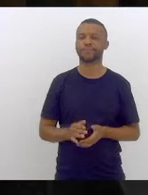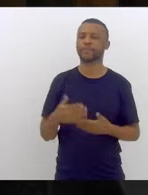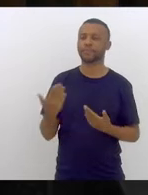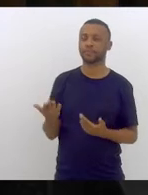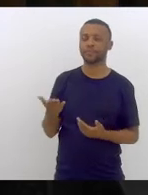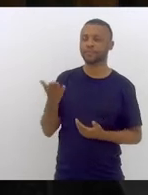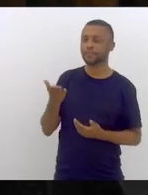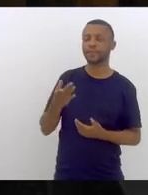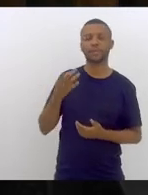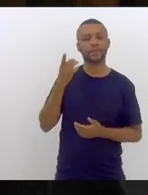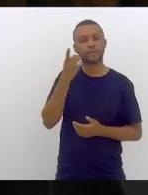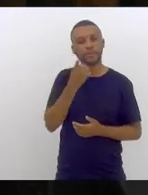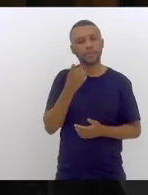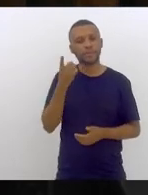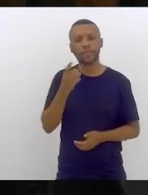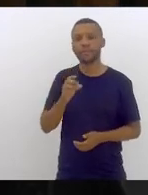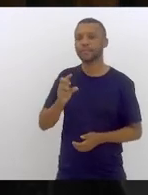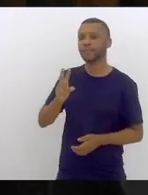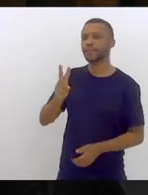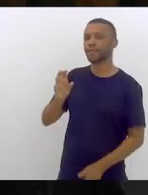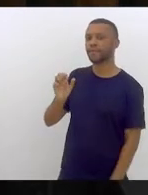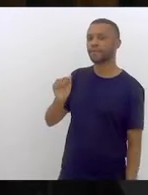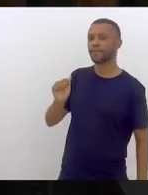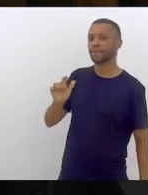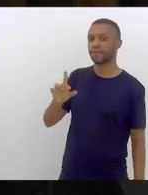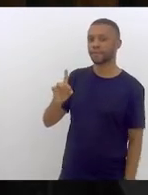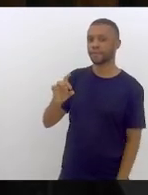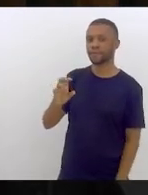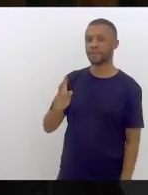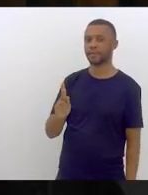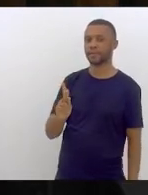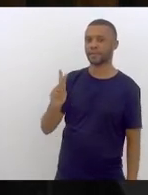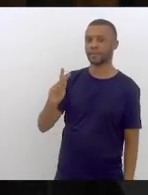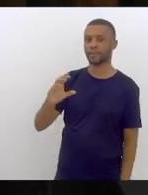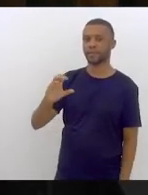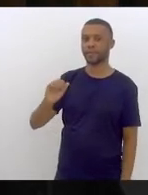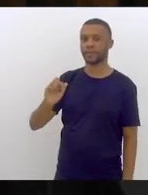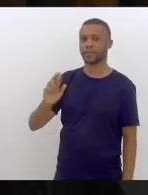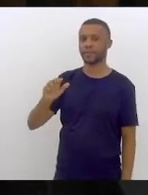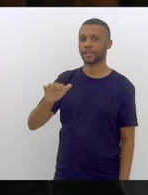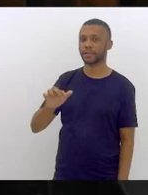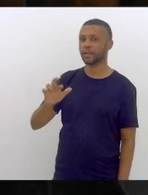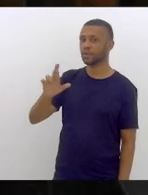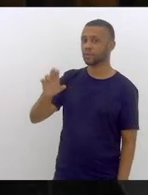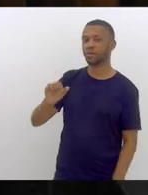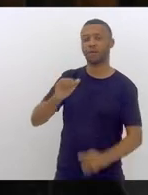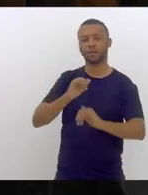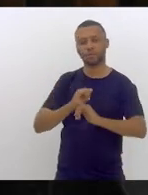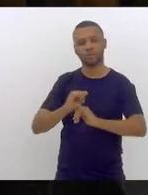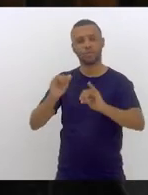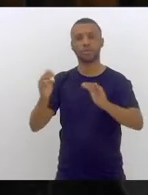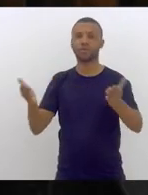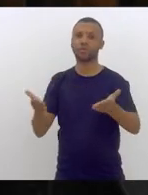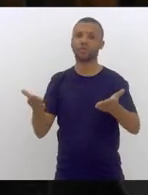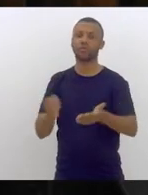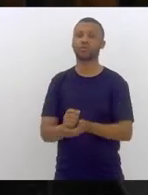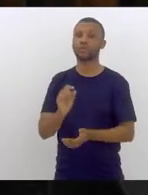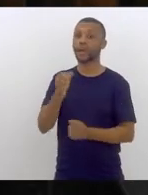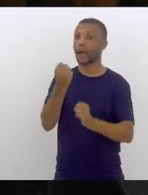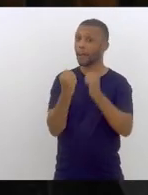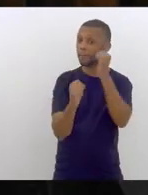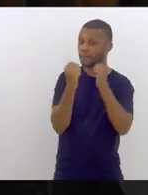Carneiro notícia de hoje é que a concessionária águas do